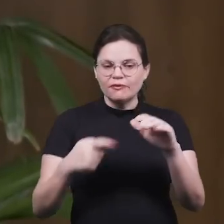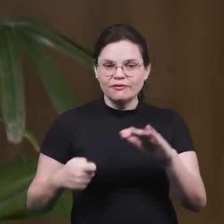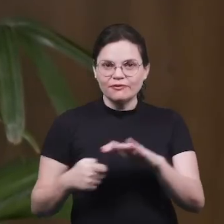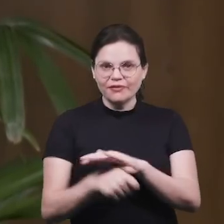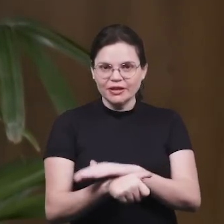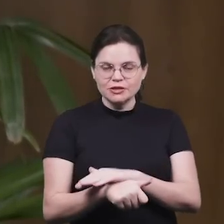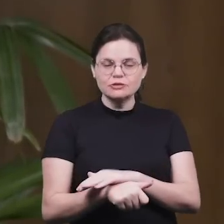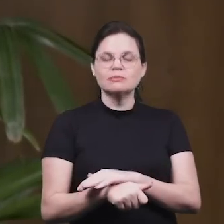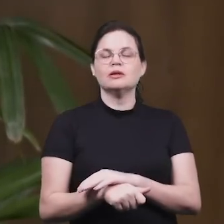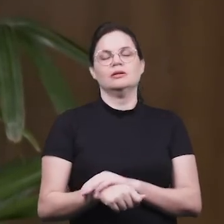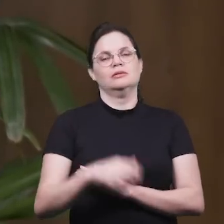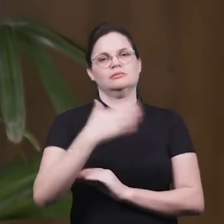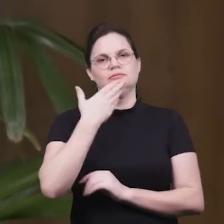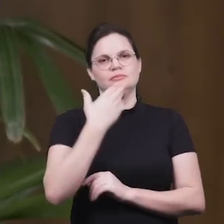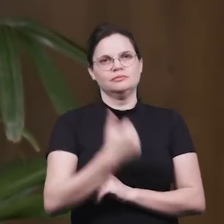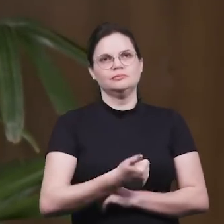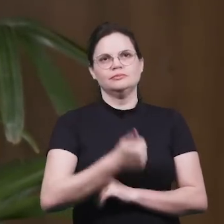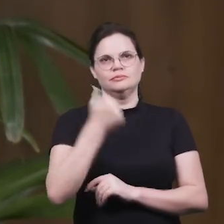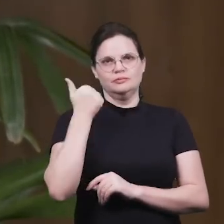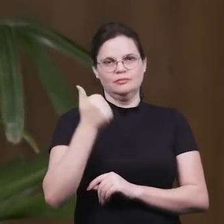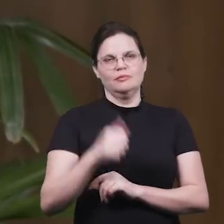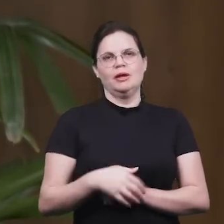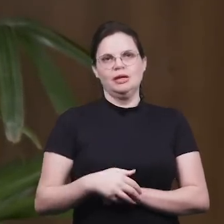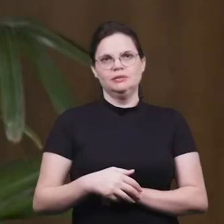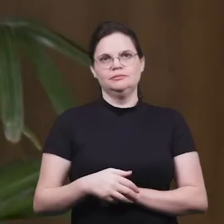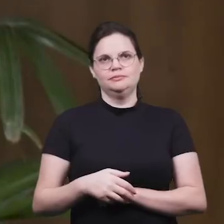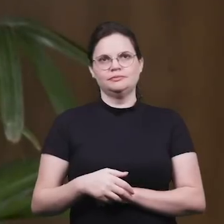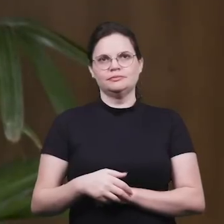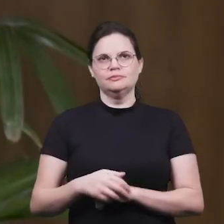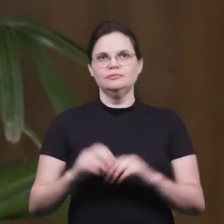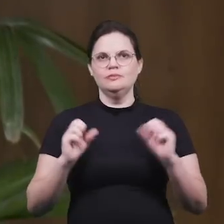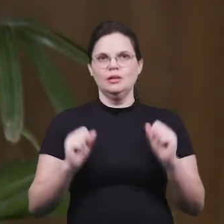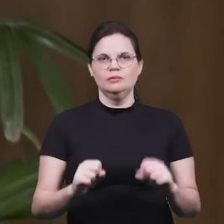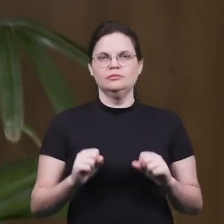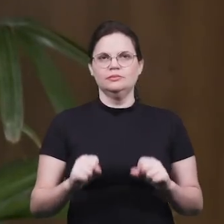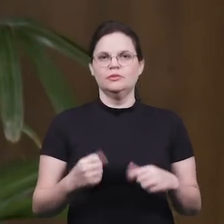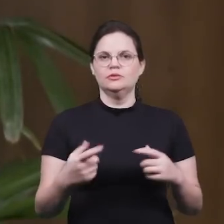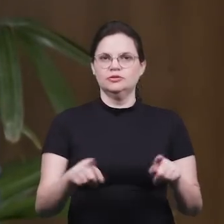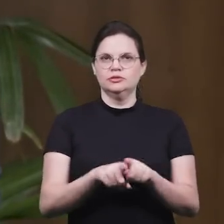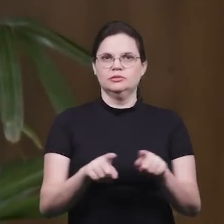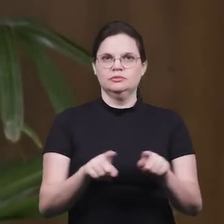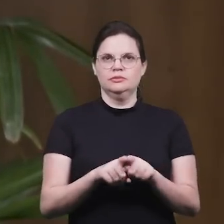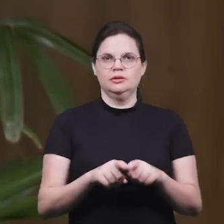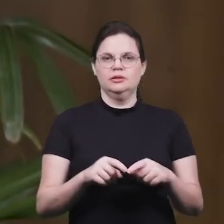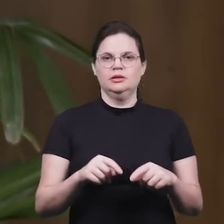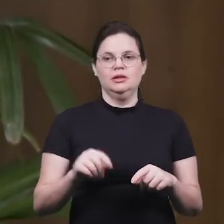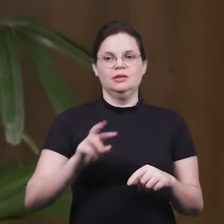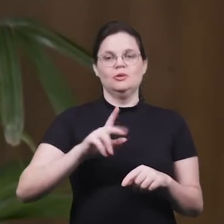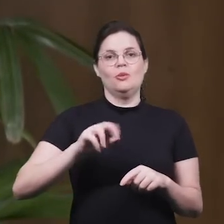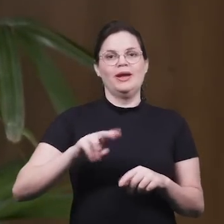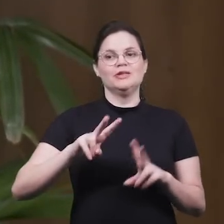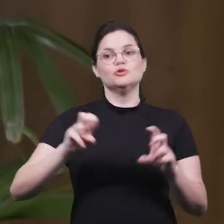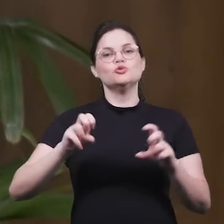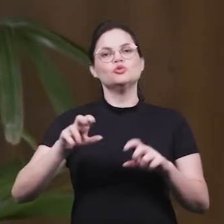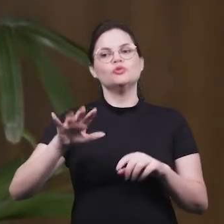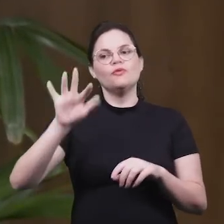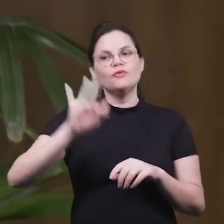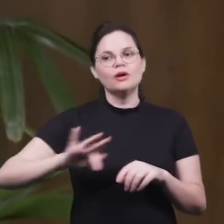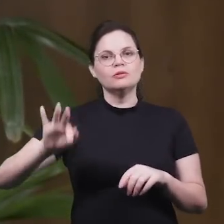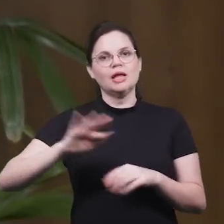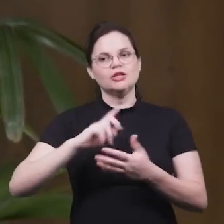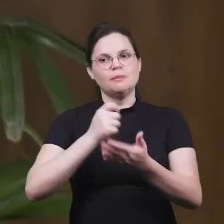até financeiro, fora do investimento de formação, investimento até